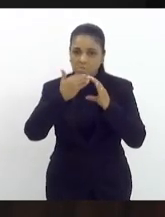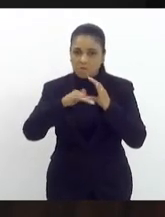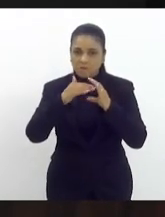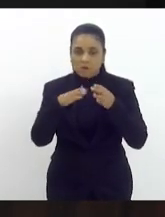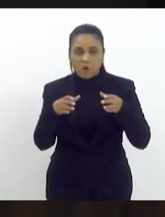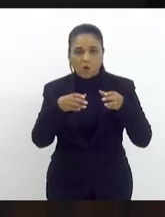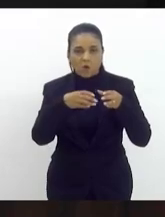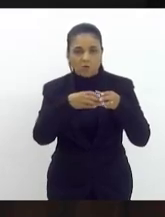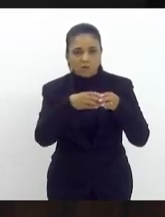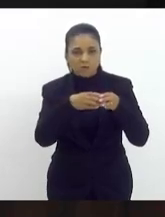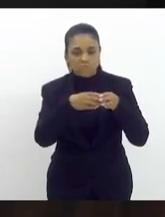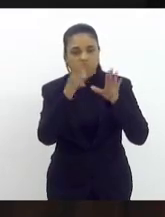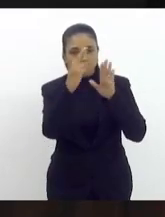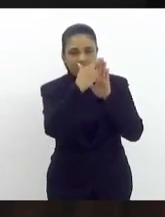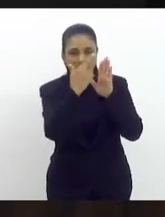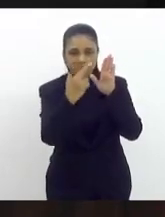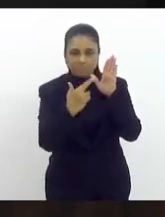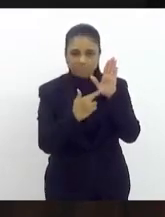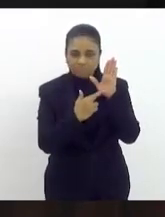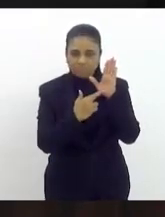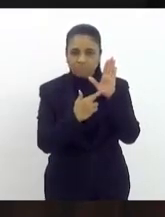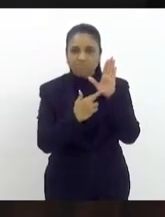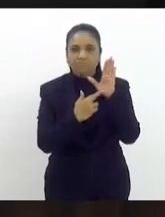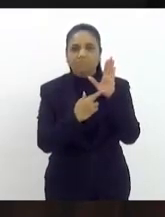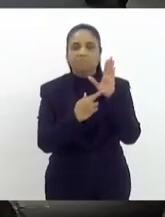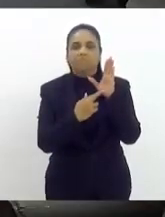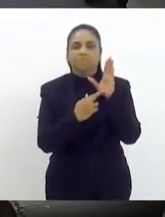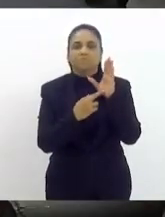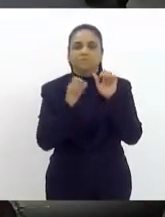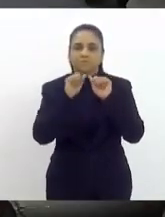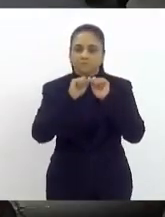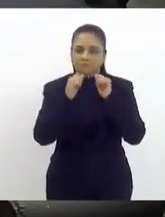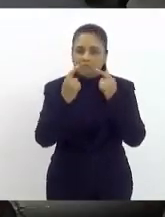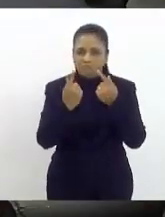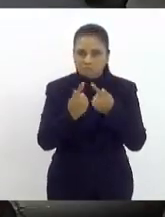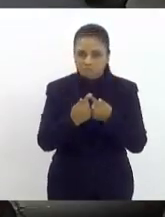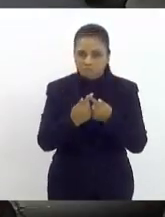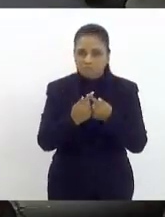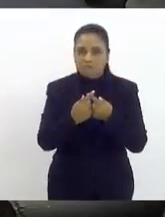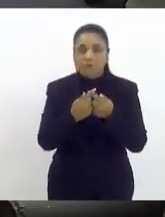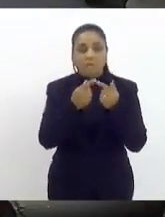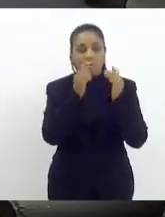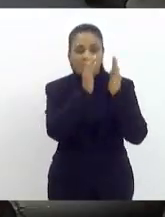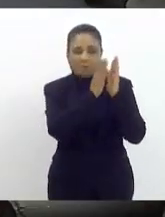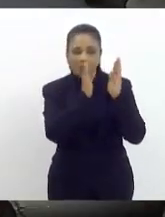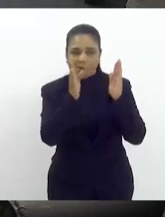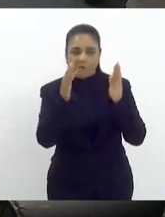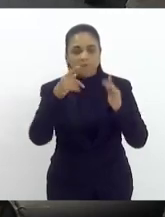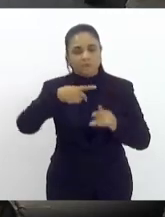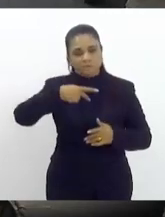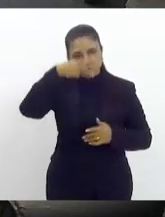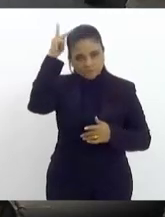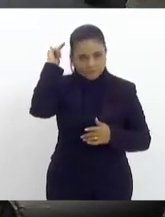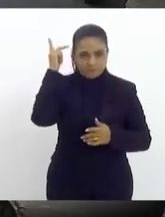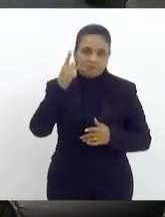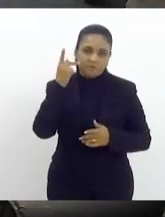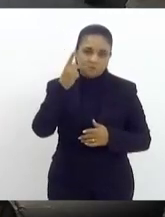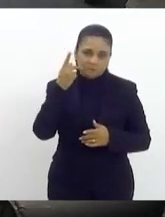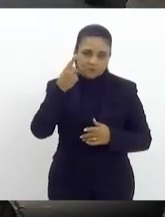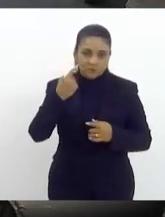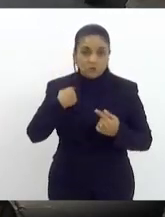Comissão de Normas Internas e Proposições Externas. Senhor presidente, pela ordem. Deputado Luiz Paulo, por favor. Nós vamos poder